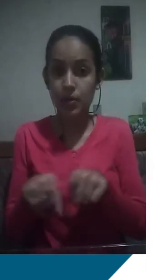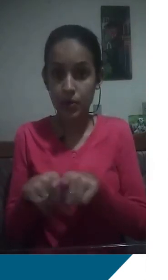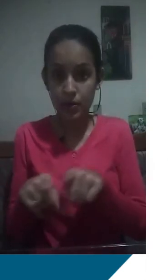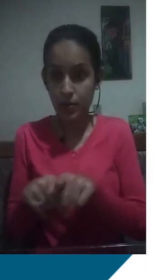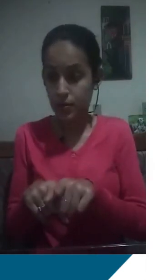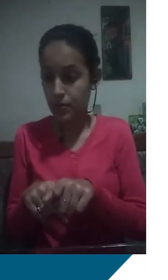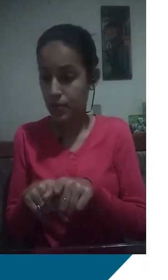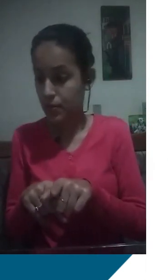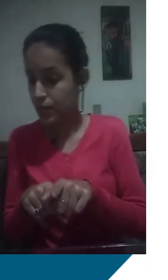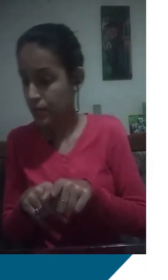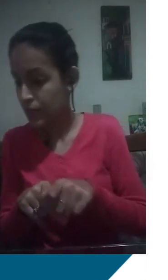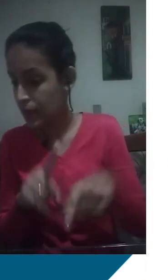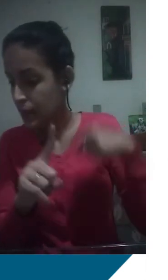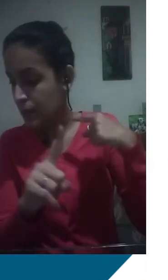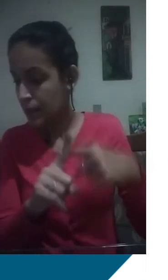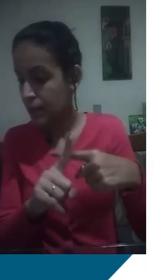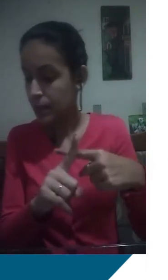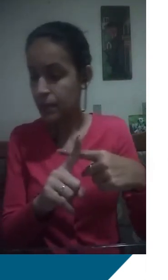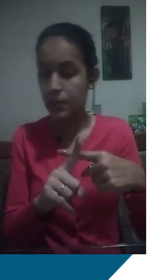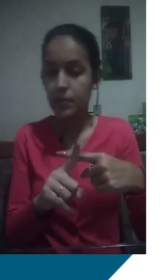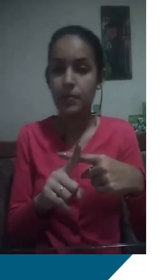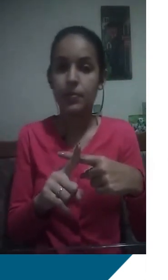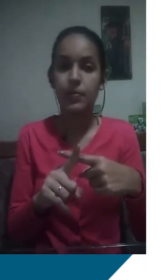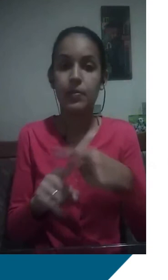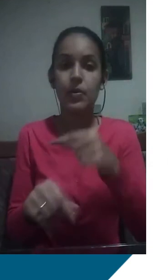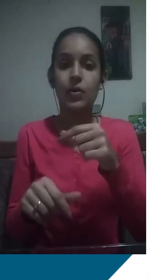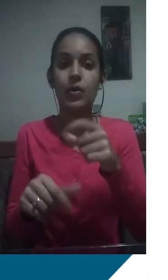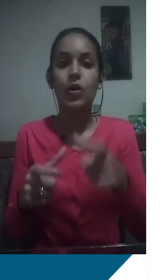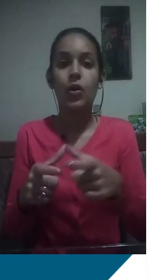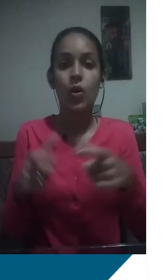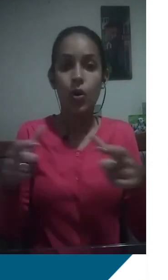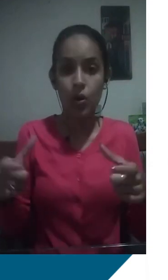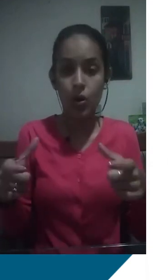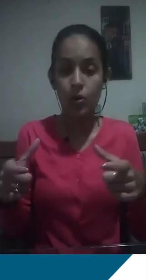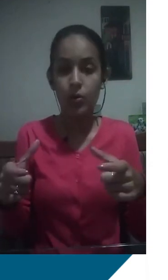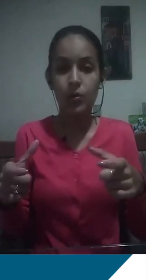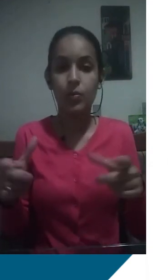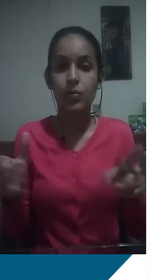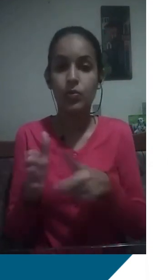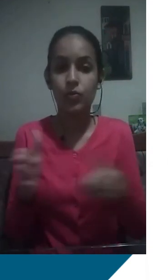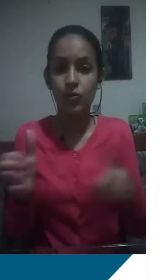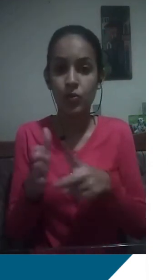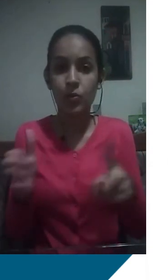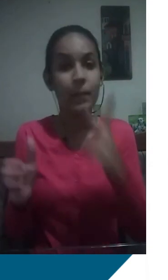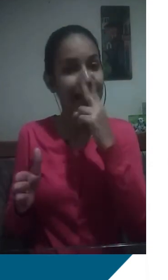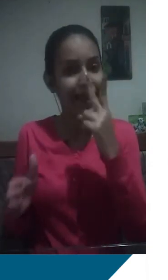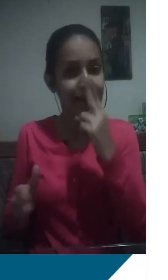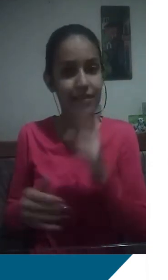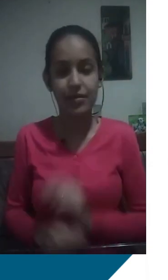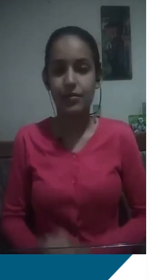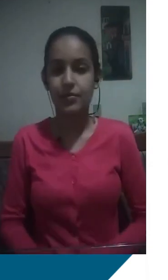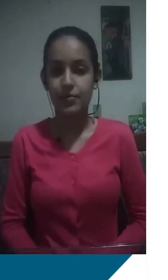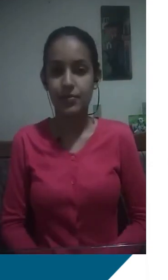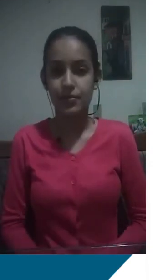é quanto o recipiente dilatou mais ΔV aparente. Tá? Por